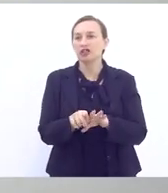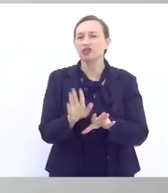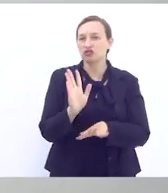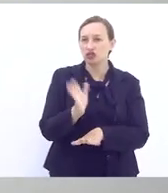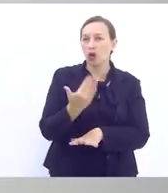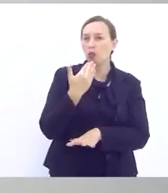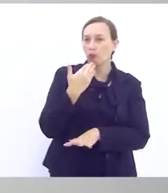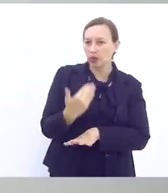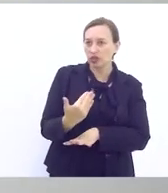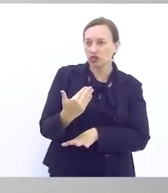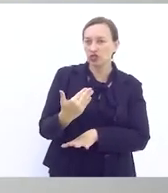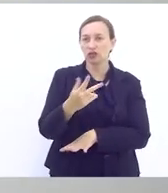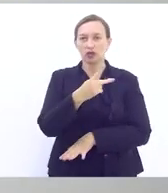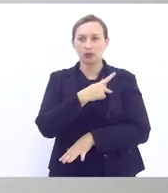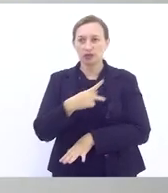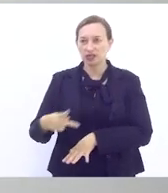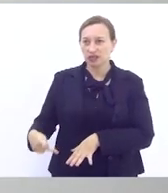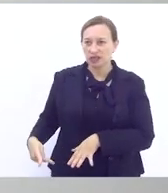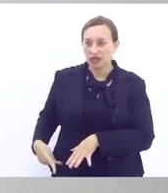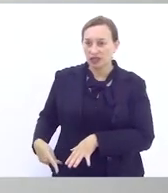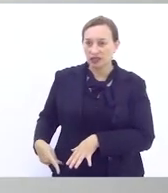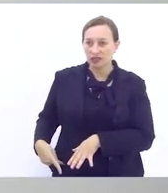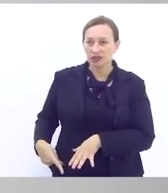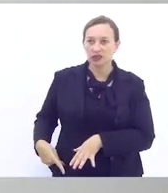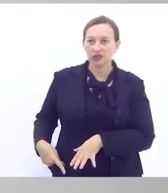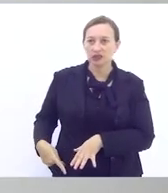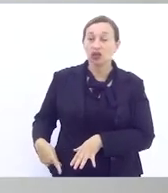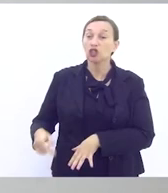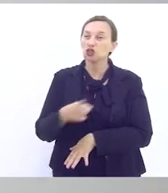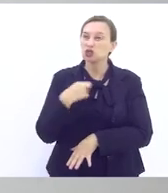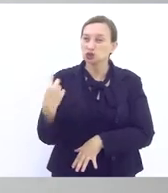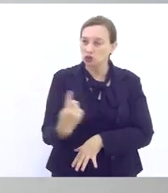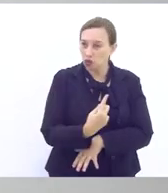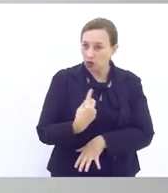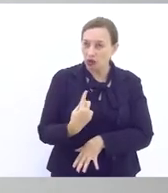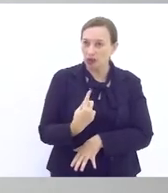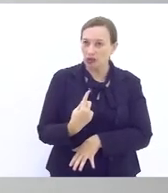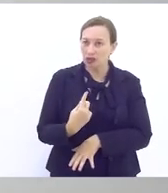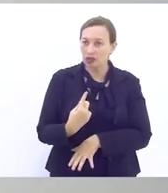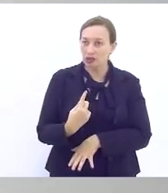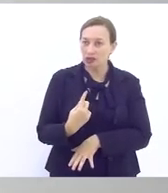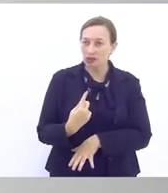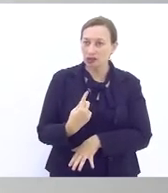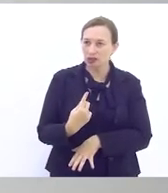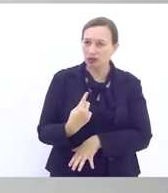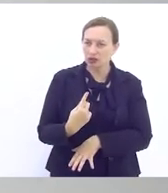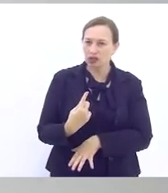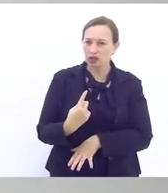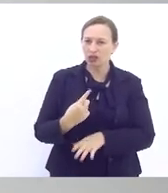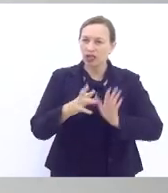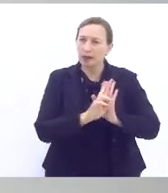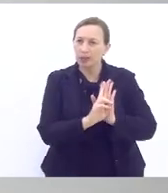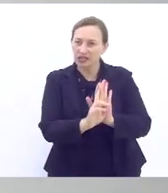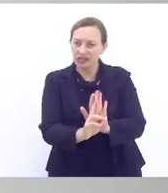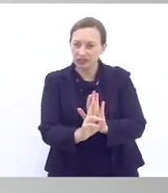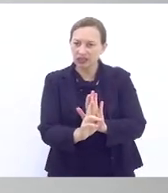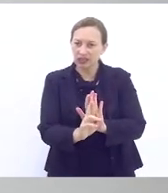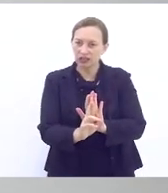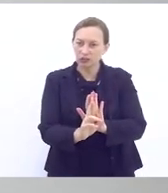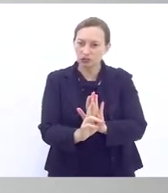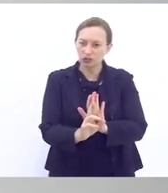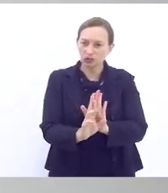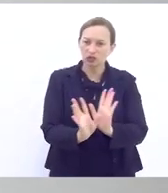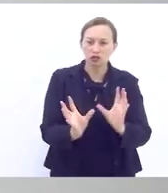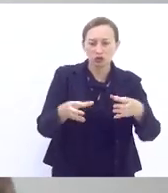um pedido aí ao presidente que é nós quando somos cedidos levamos o nome do órgão né então é muito importante aí